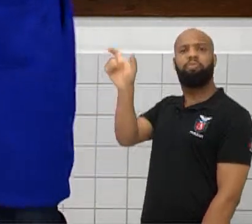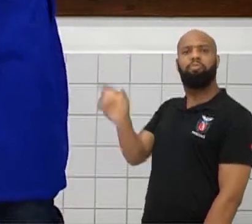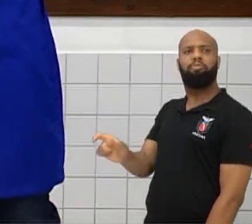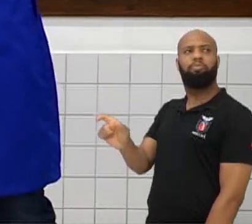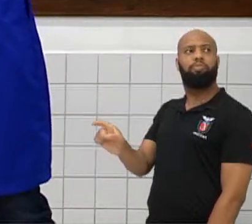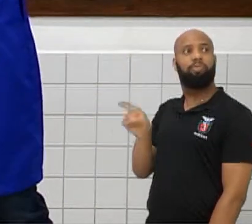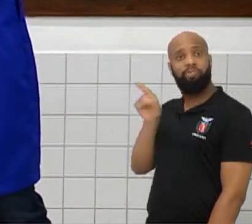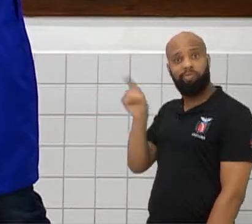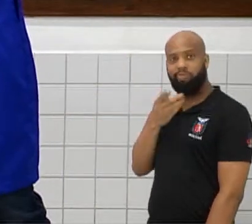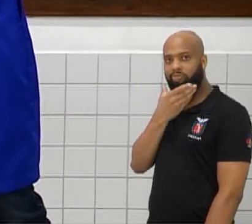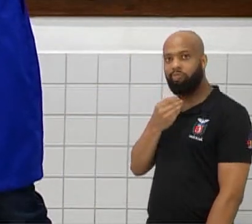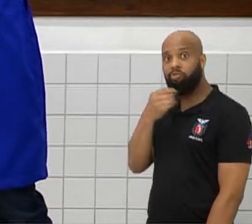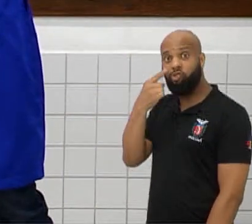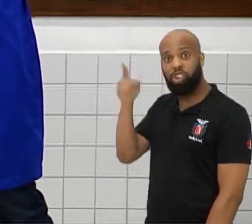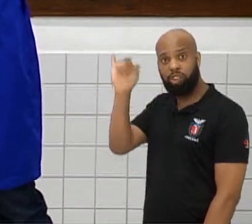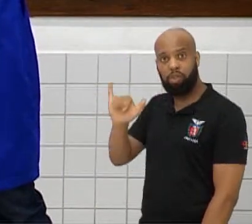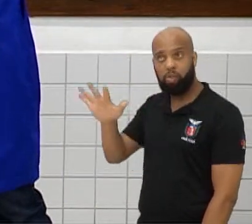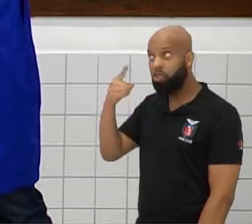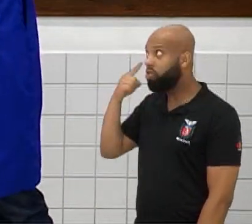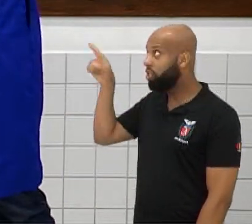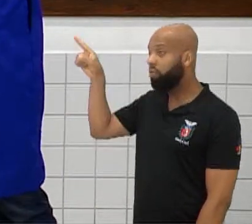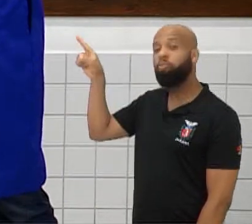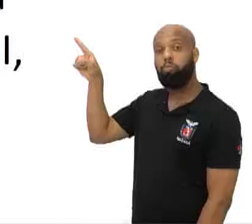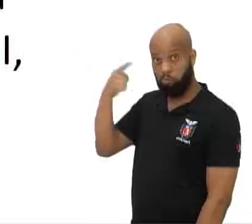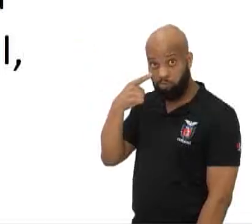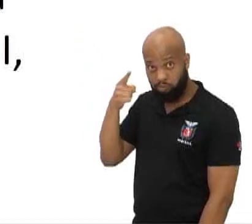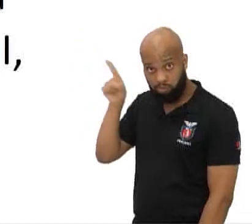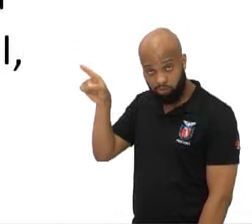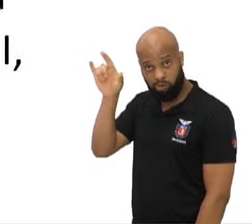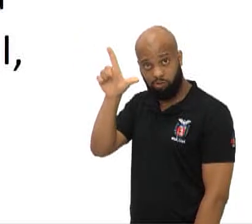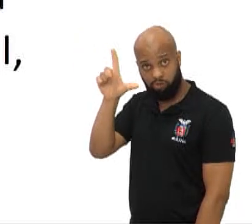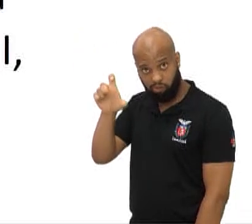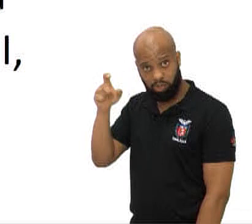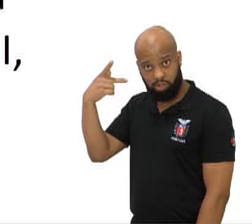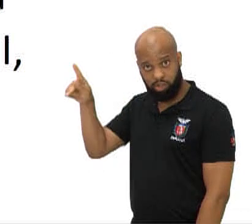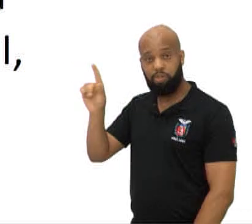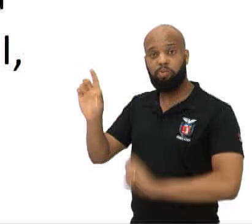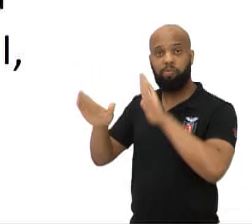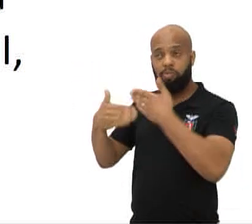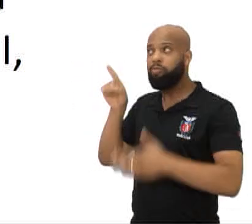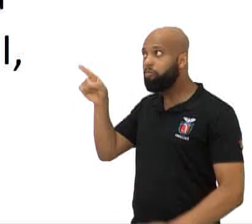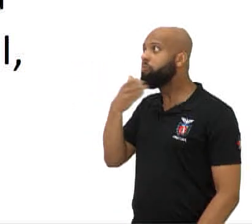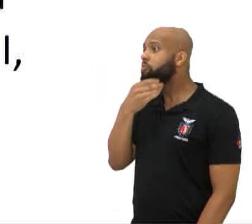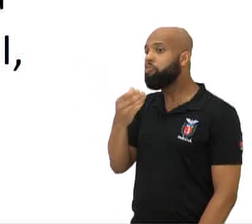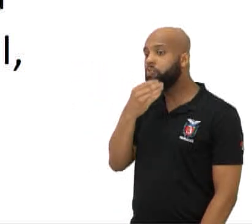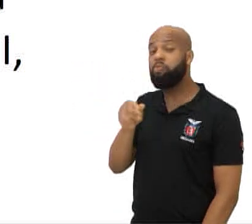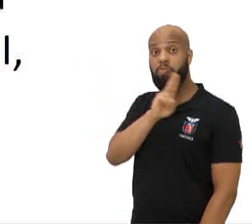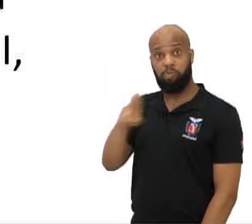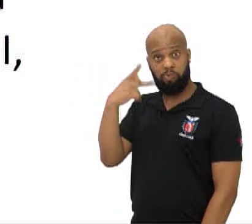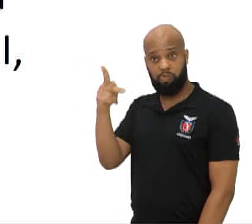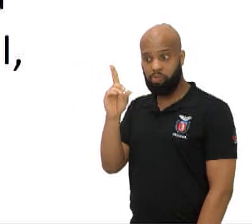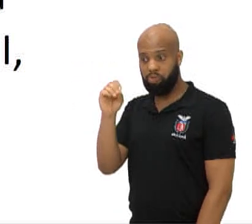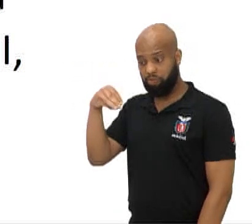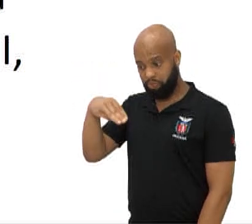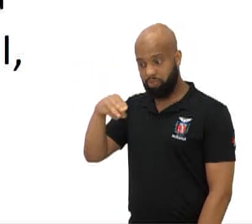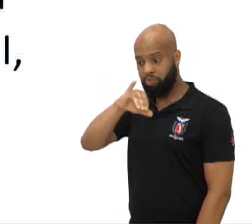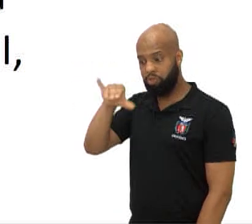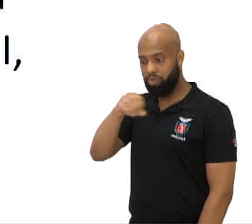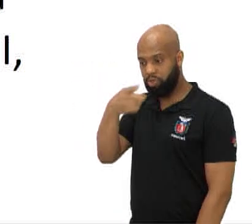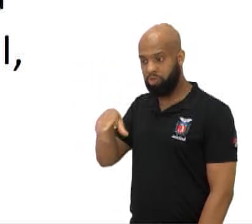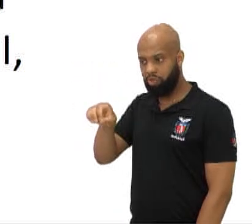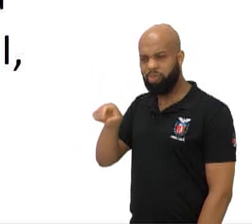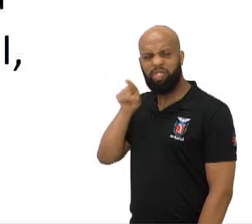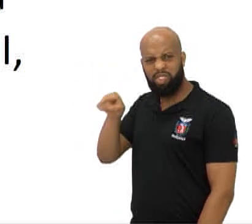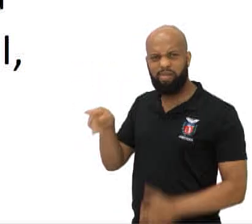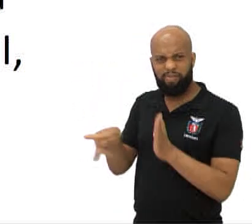João, este senhor simpático, essa figura que está do lado esquerdo da sua tela. O Dom João, ele não foi educado para ser